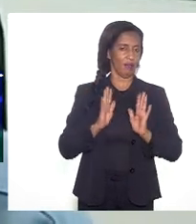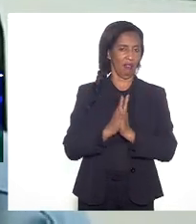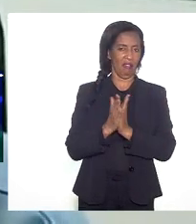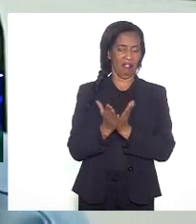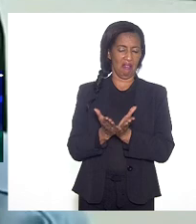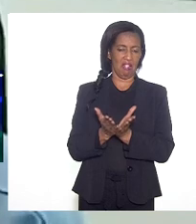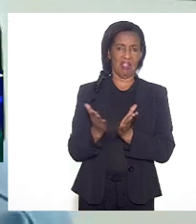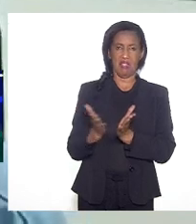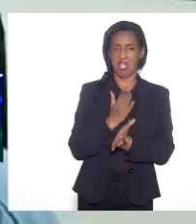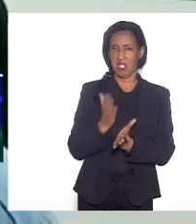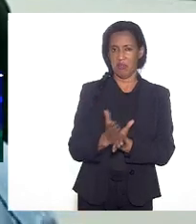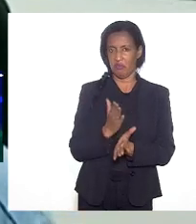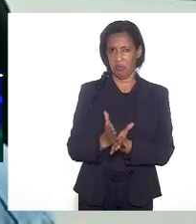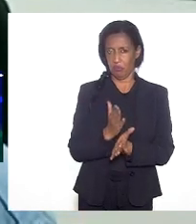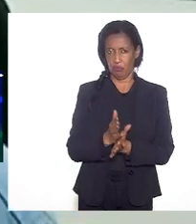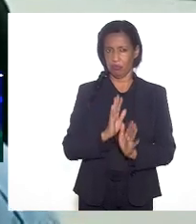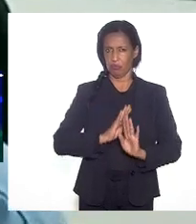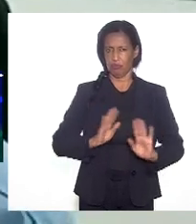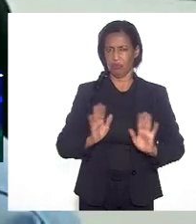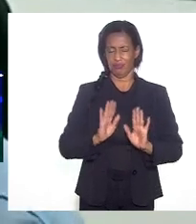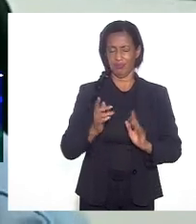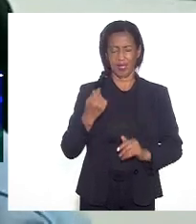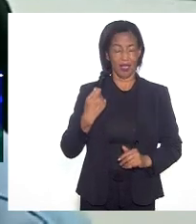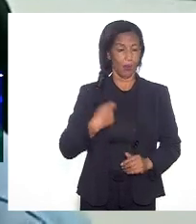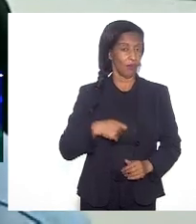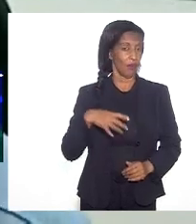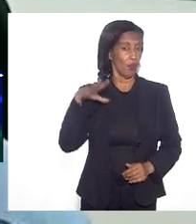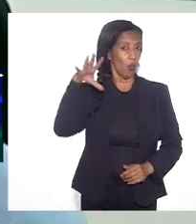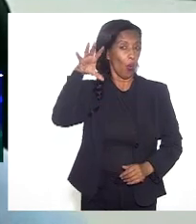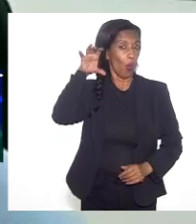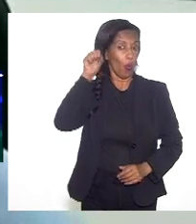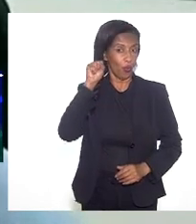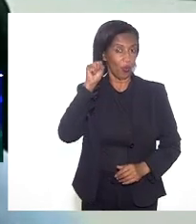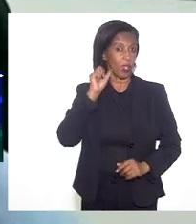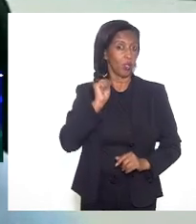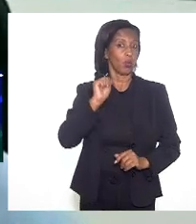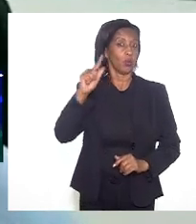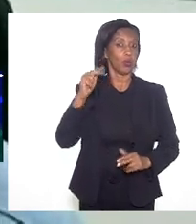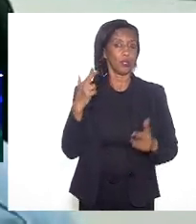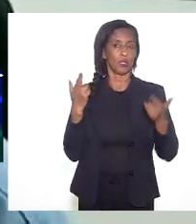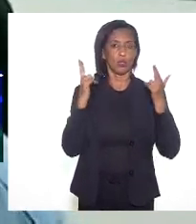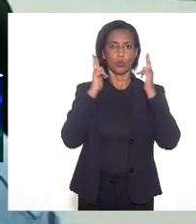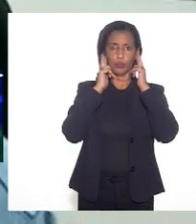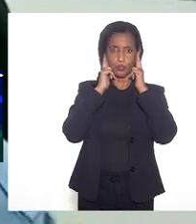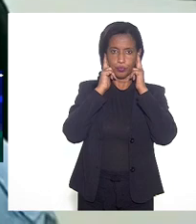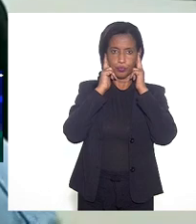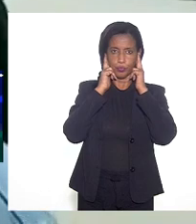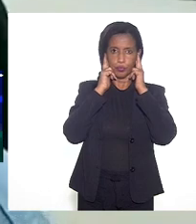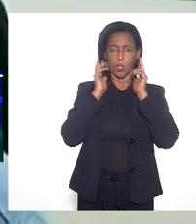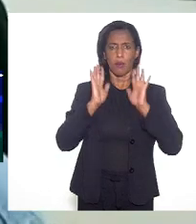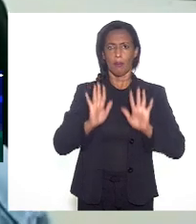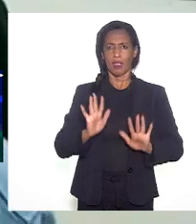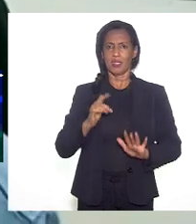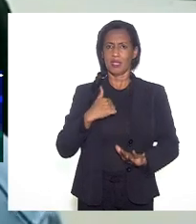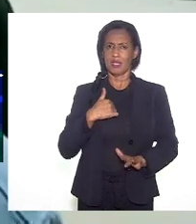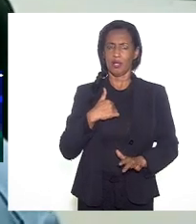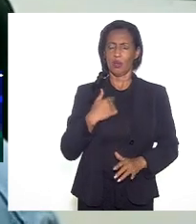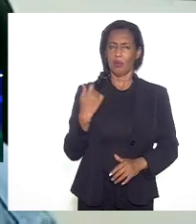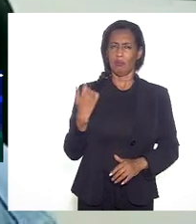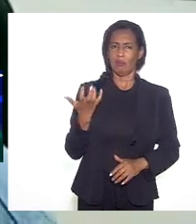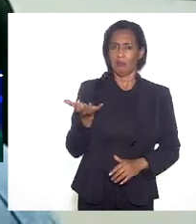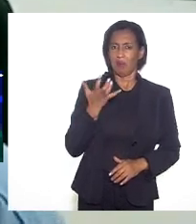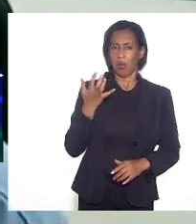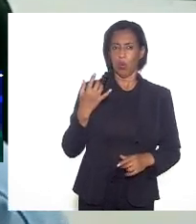de cada mãe para Francisco, eu prefiro ouvir do que ser surdo, mas eu prefiro